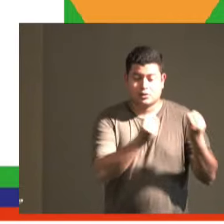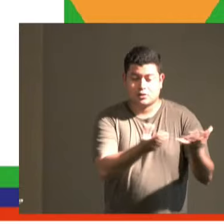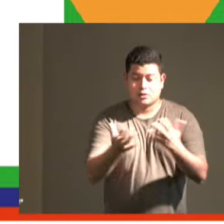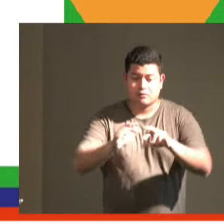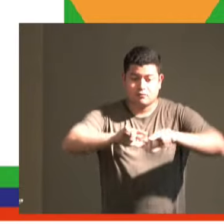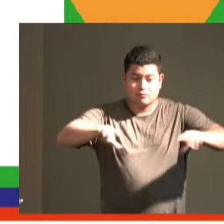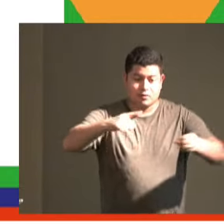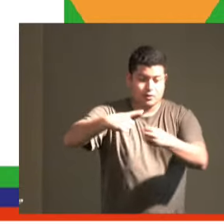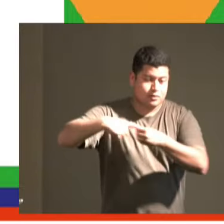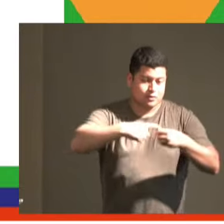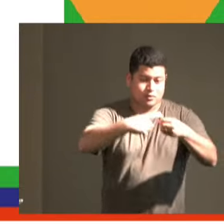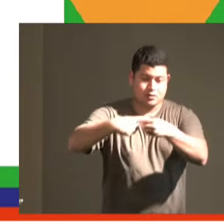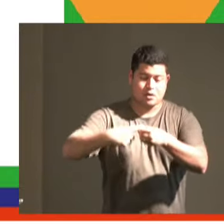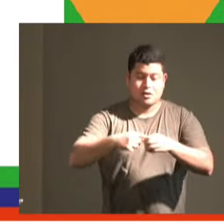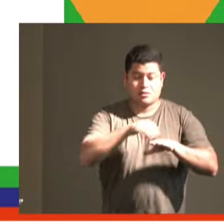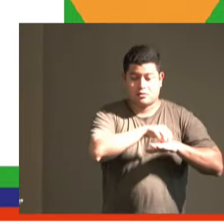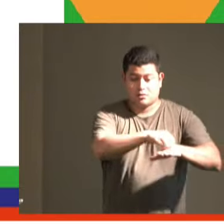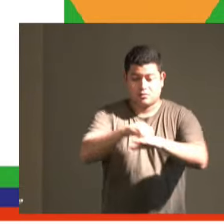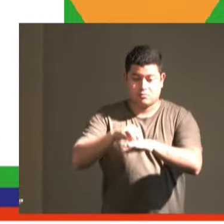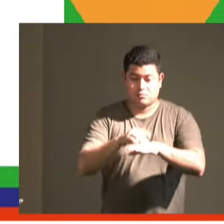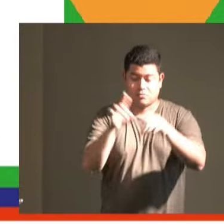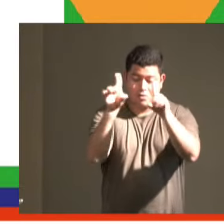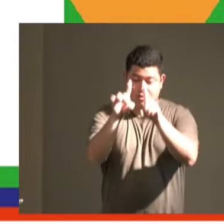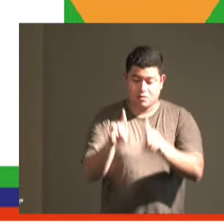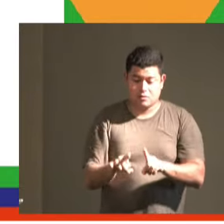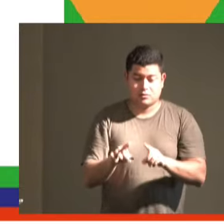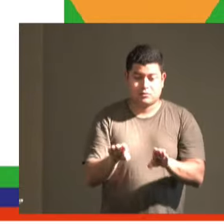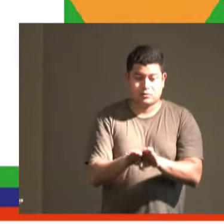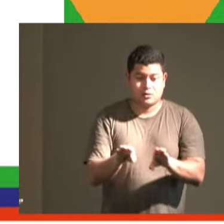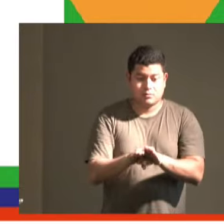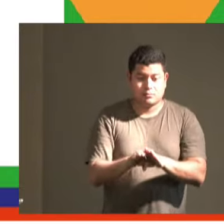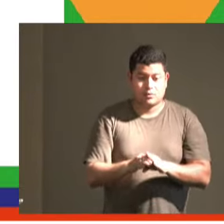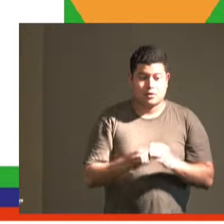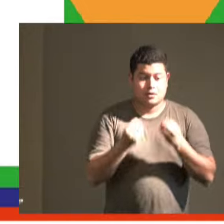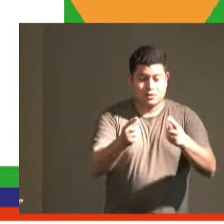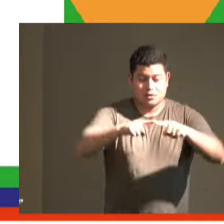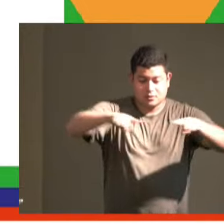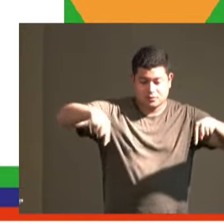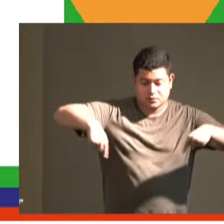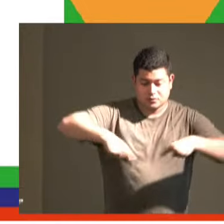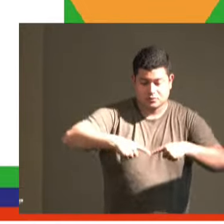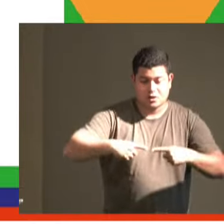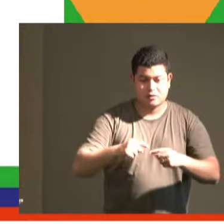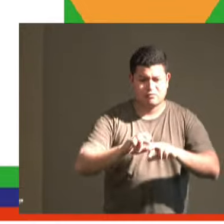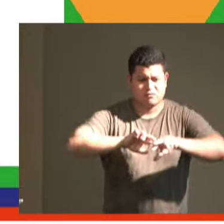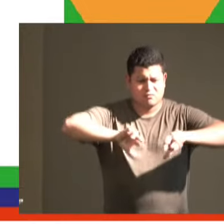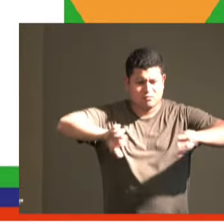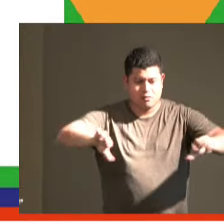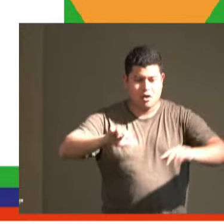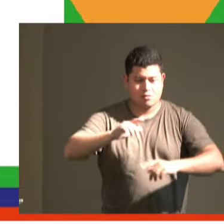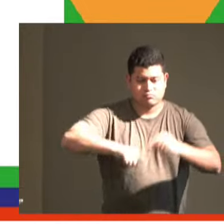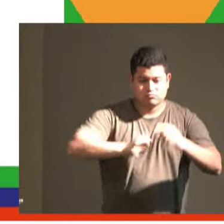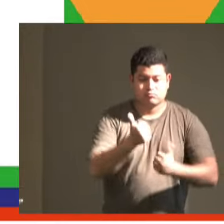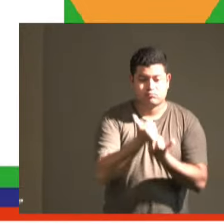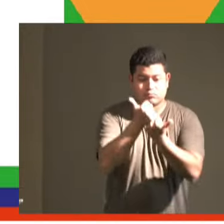com deficiência, foram entregues 41.800 salas de recursos multifuncionais,